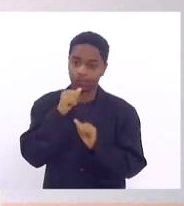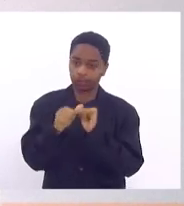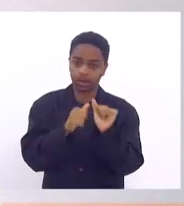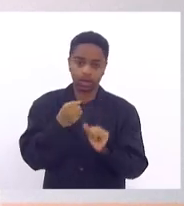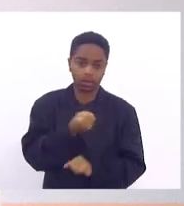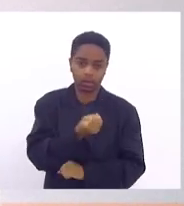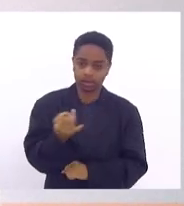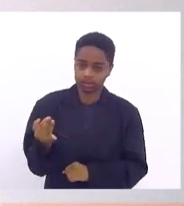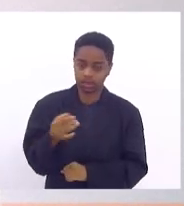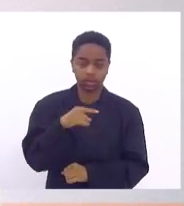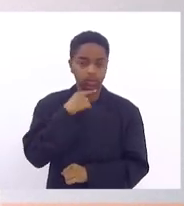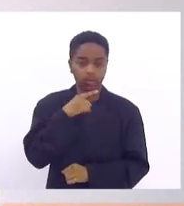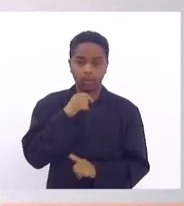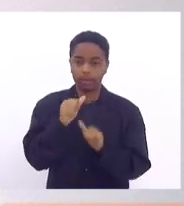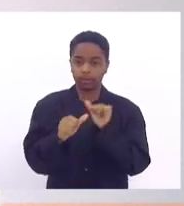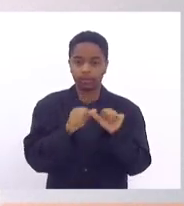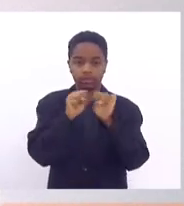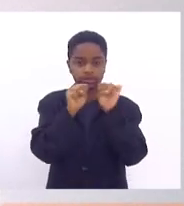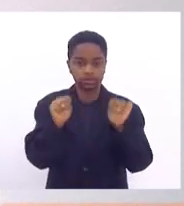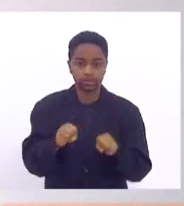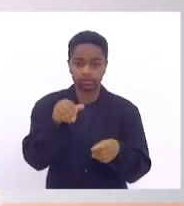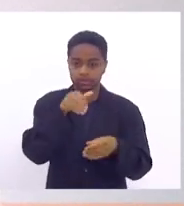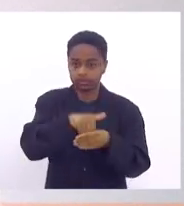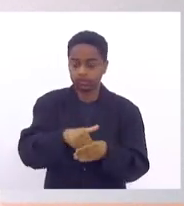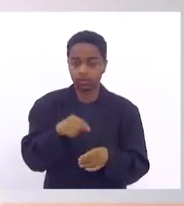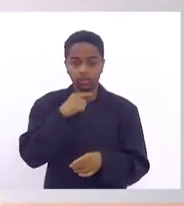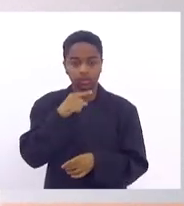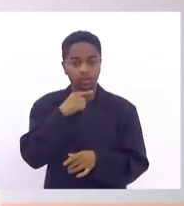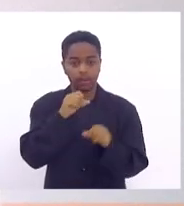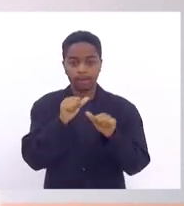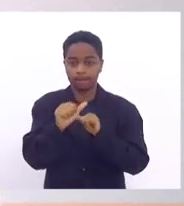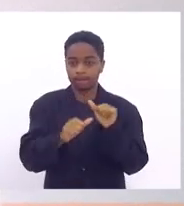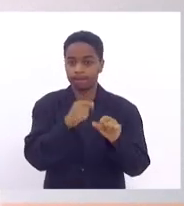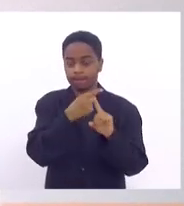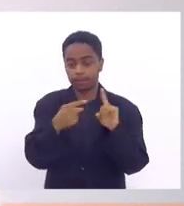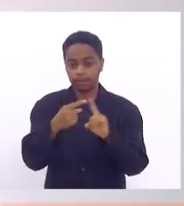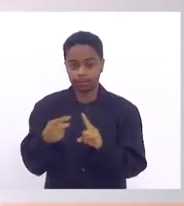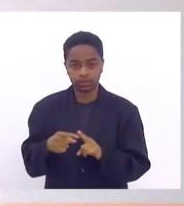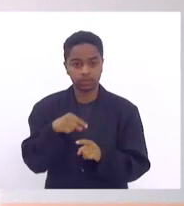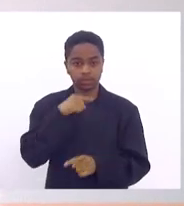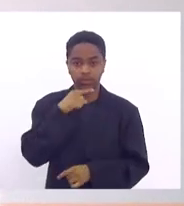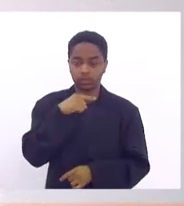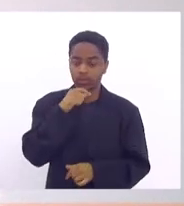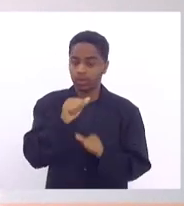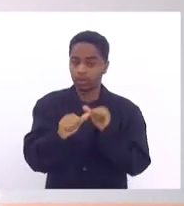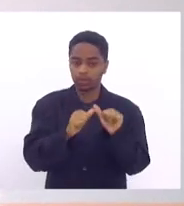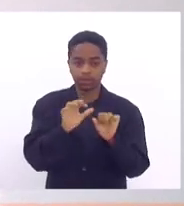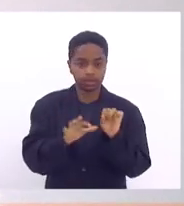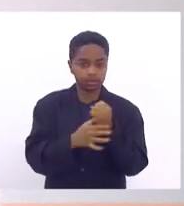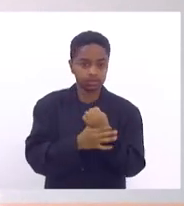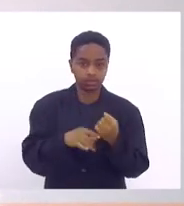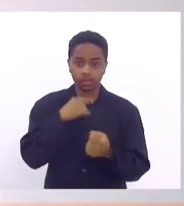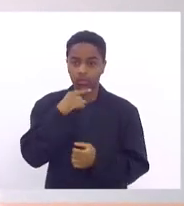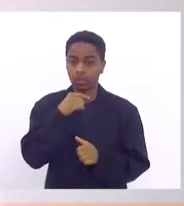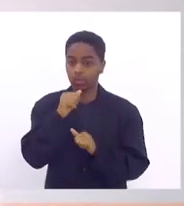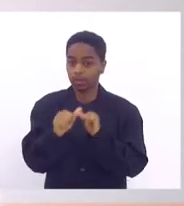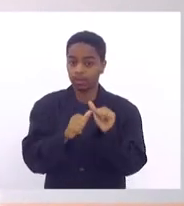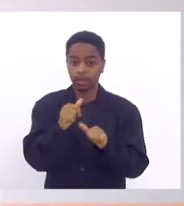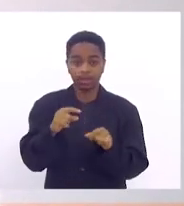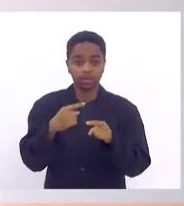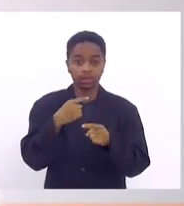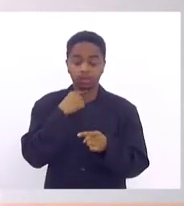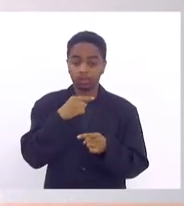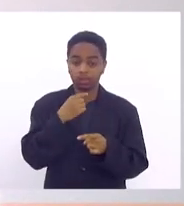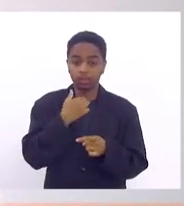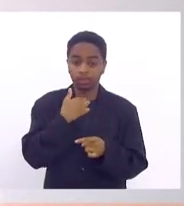não podem mudar o sistema eleitoral eles não podem mudar as proibições eles não podem mudar as garantias eles não podem fazer nada